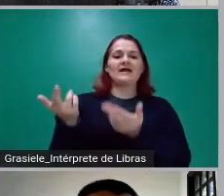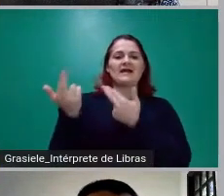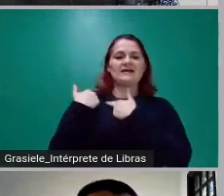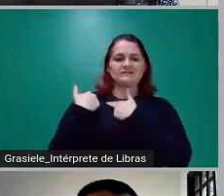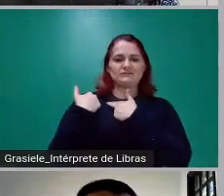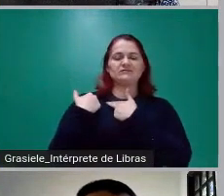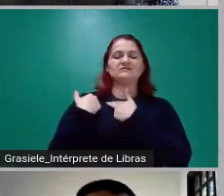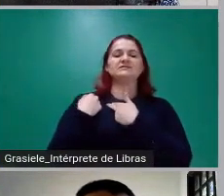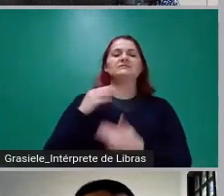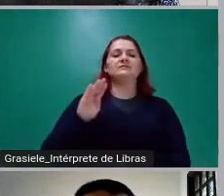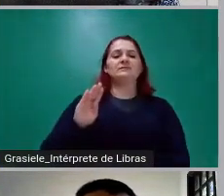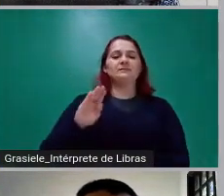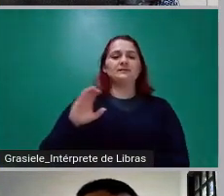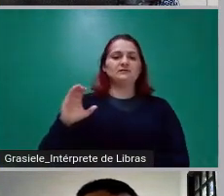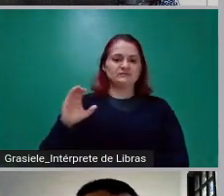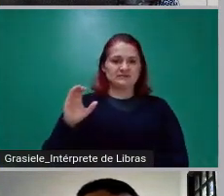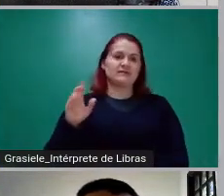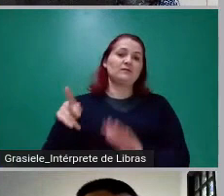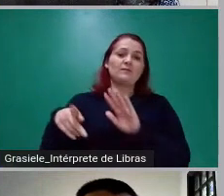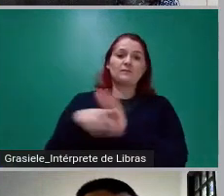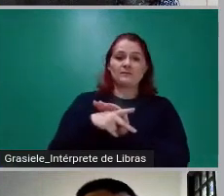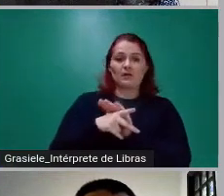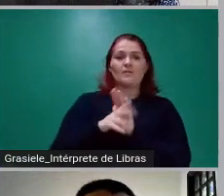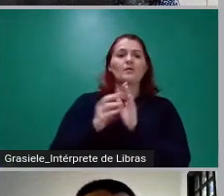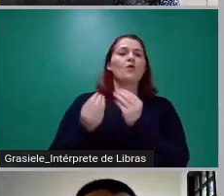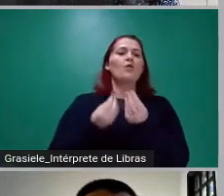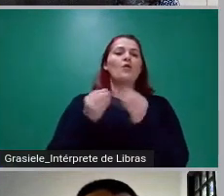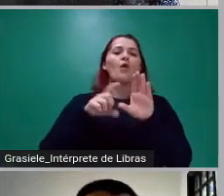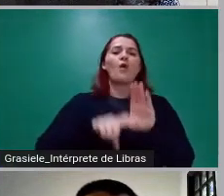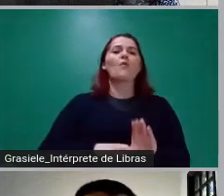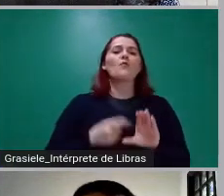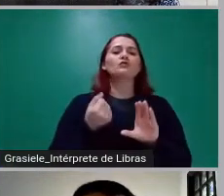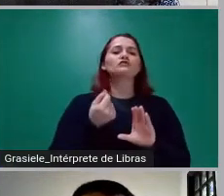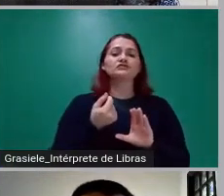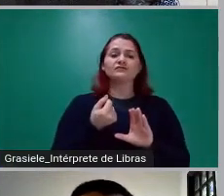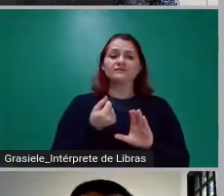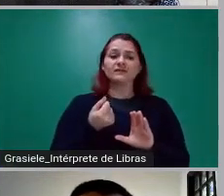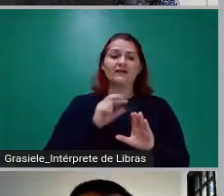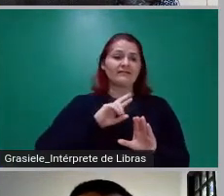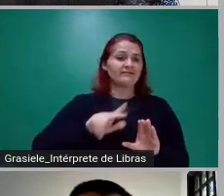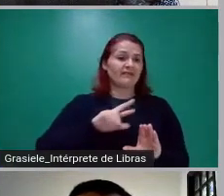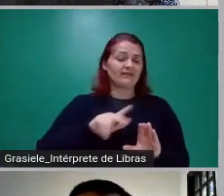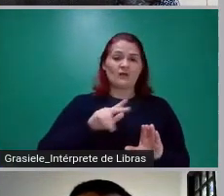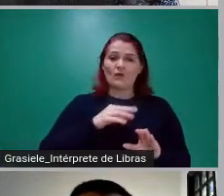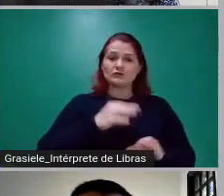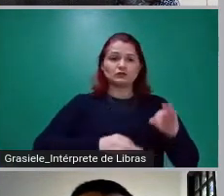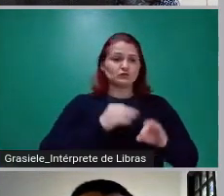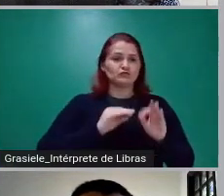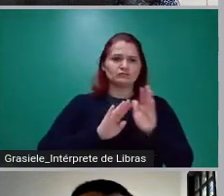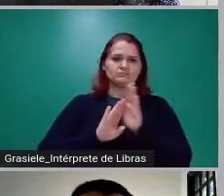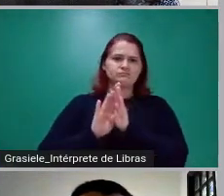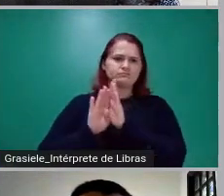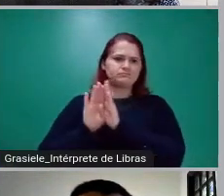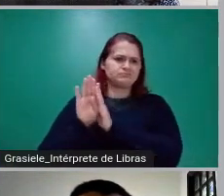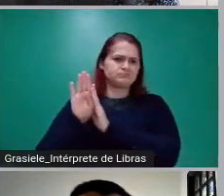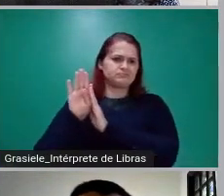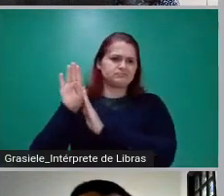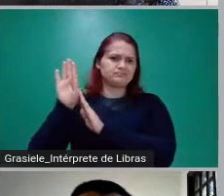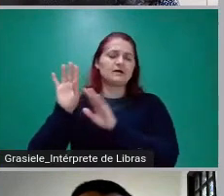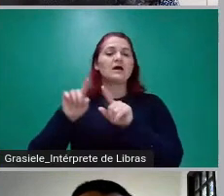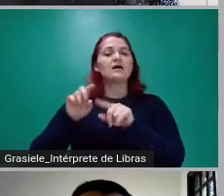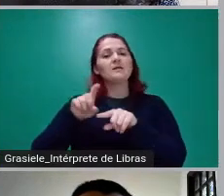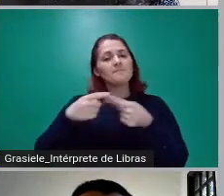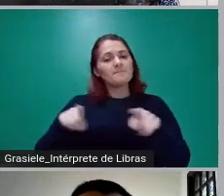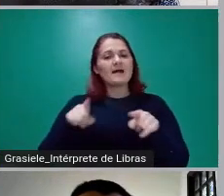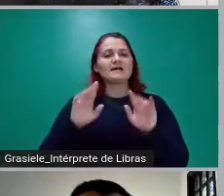Central na geração e no crescimento da dívida ilegítima, enfocando esses dois principais eixos,